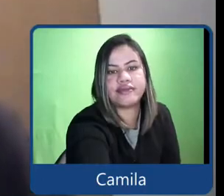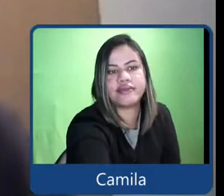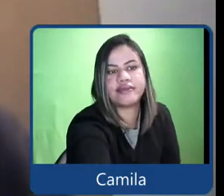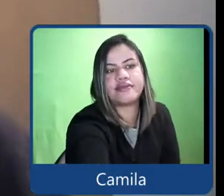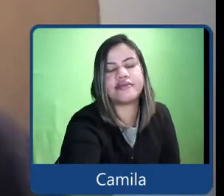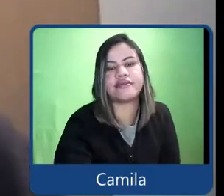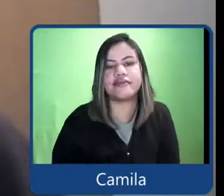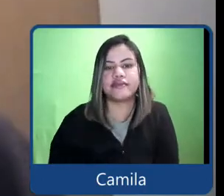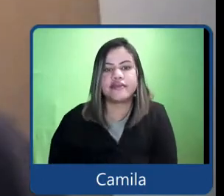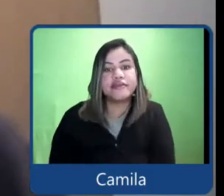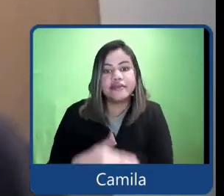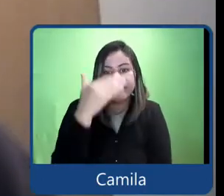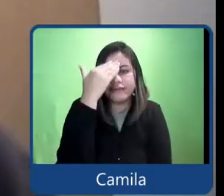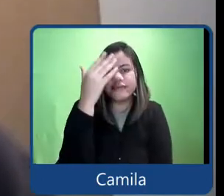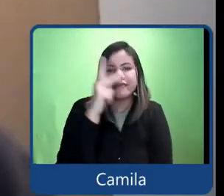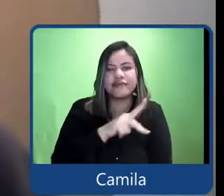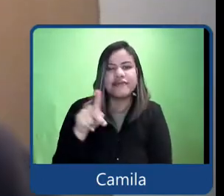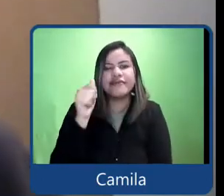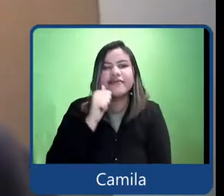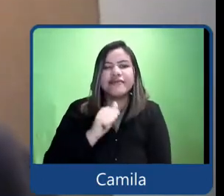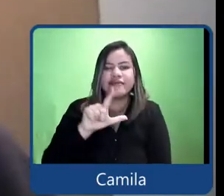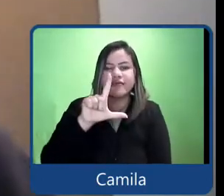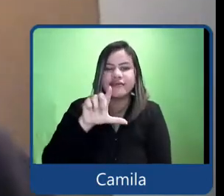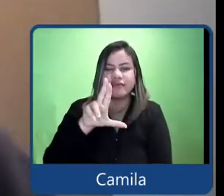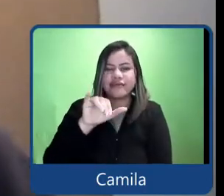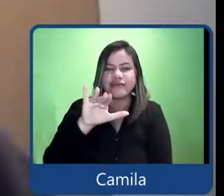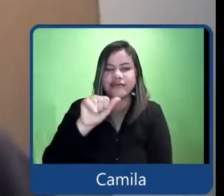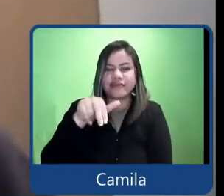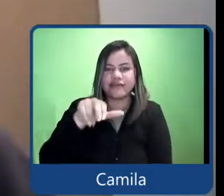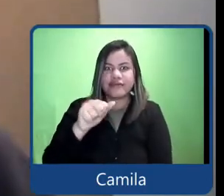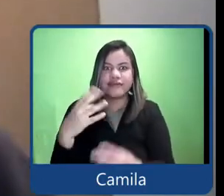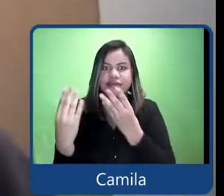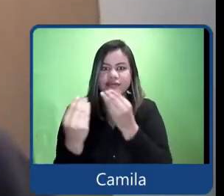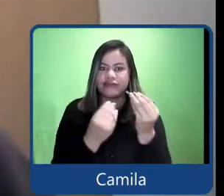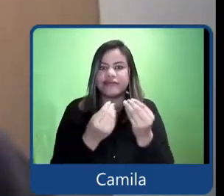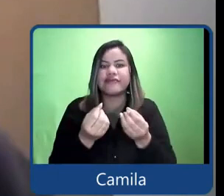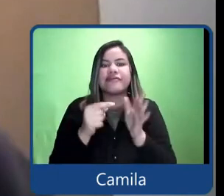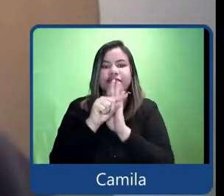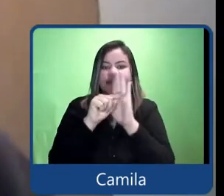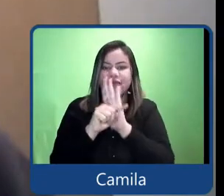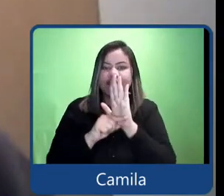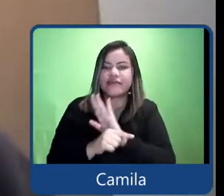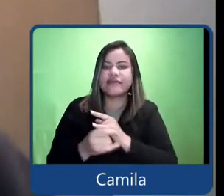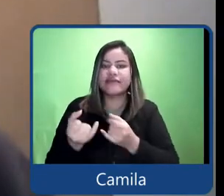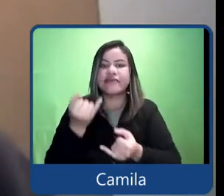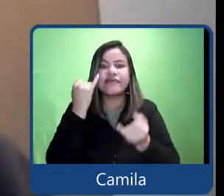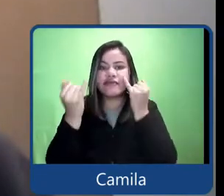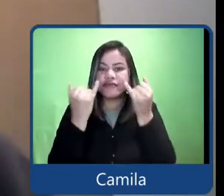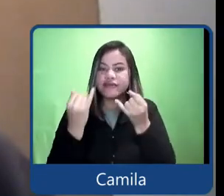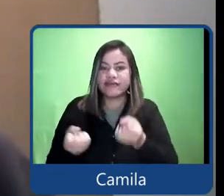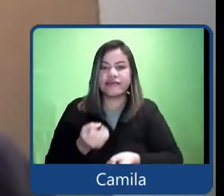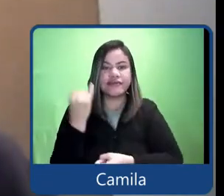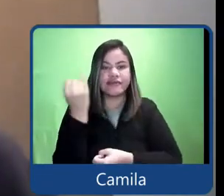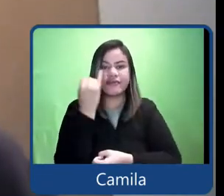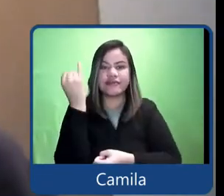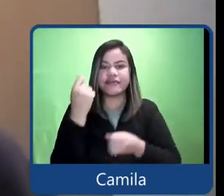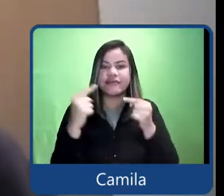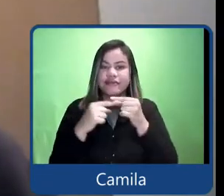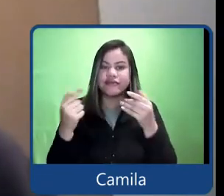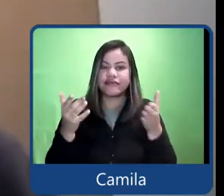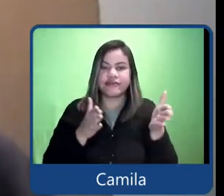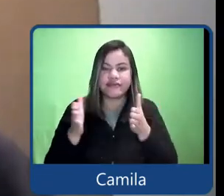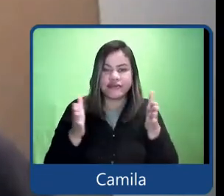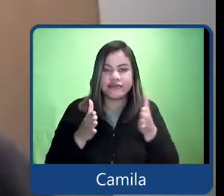Obrigado, professora Luciana. Mais muitos dados de pesquisas importantes, porque a gente entenda a dinâmica atual, né,